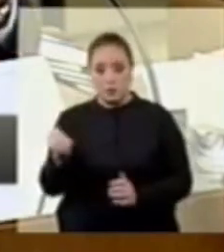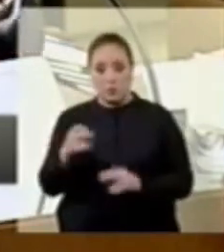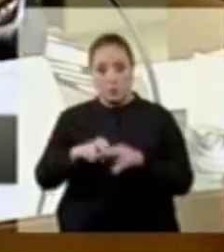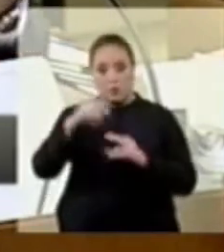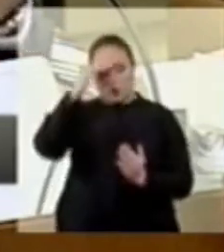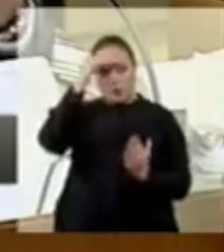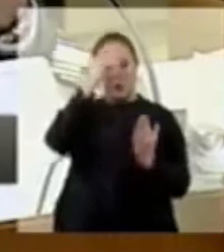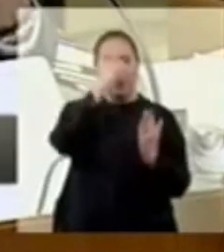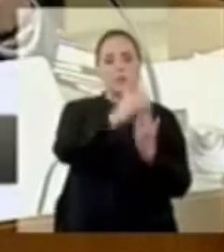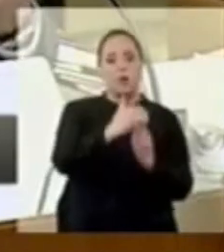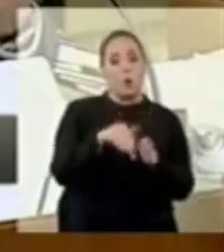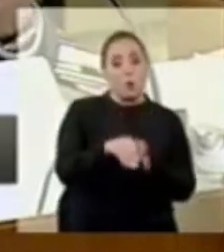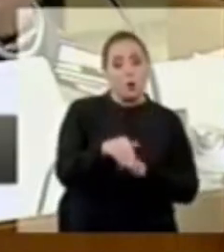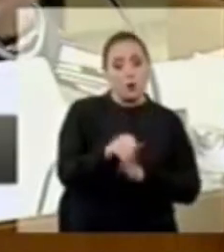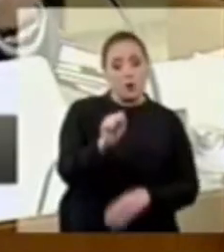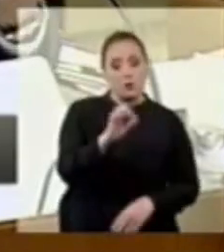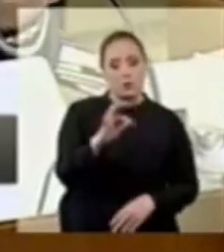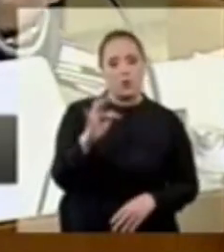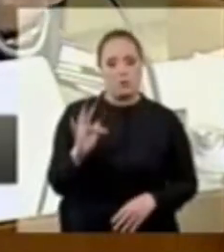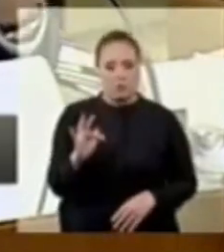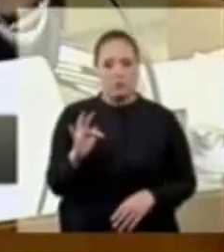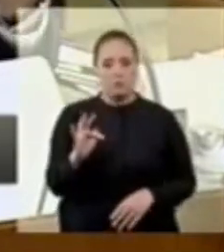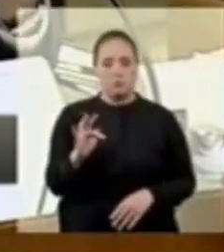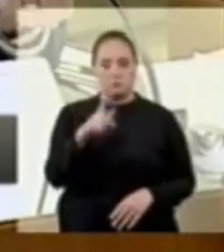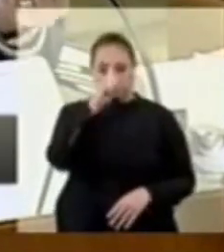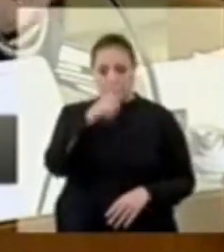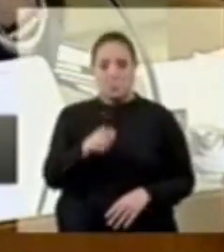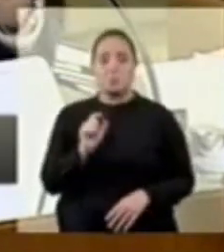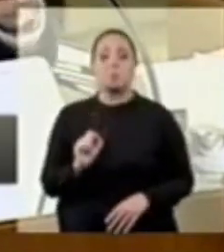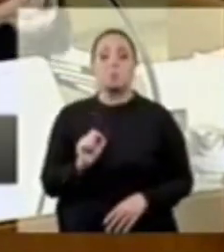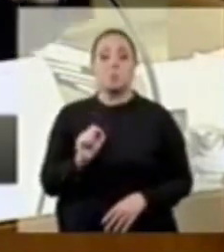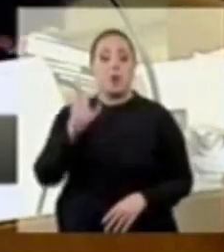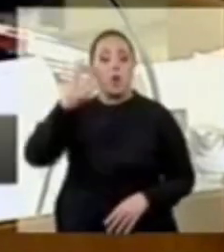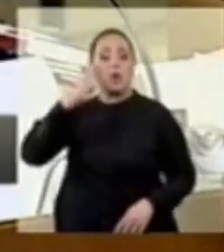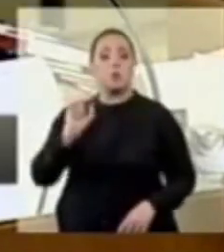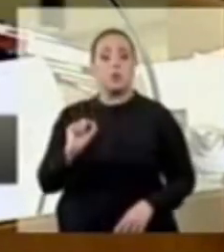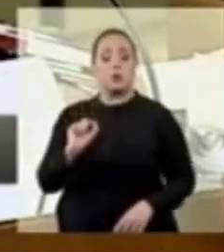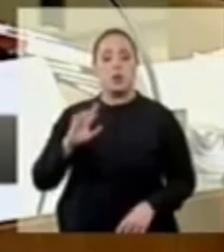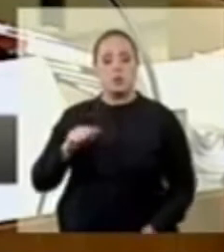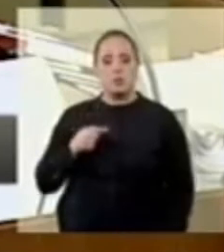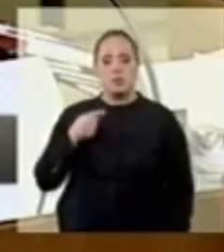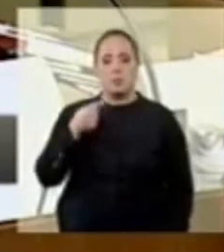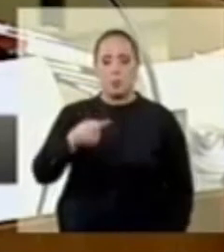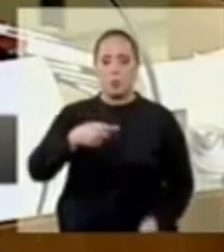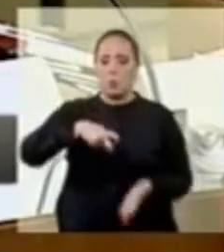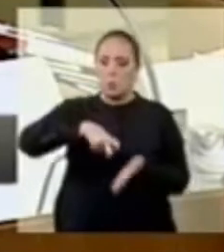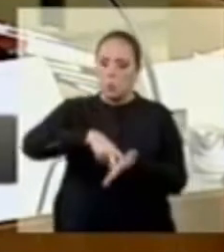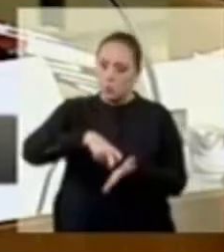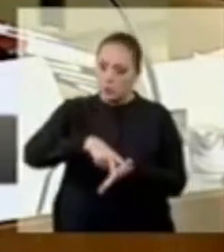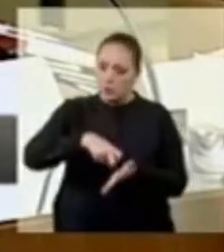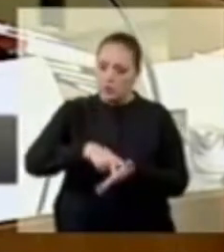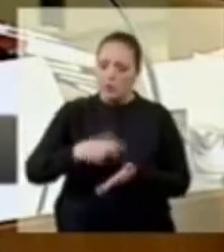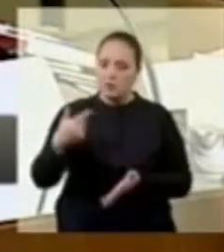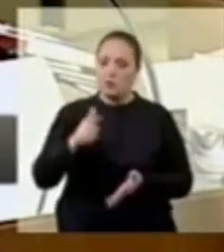do supremo tribunal federal determinou que após a condenação em